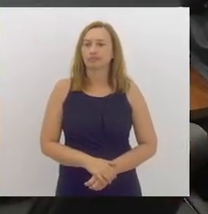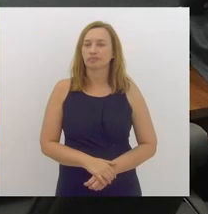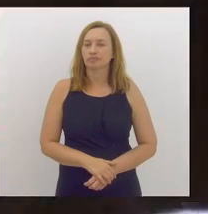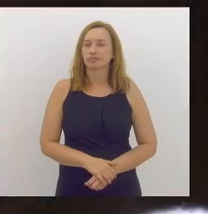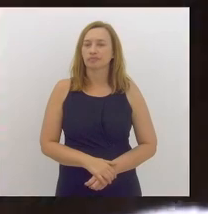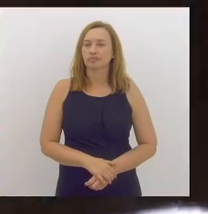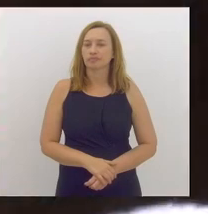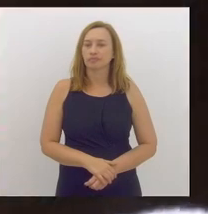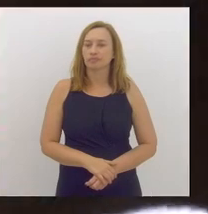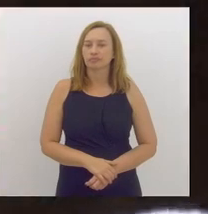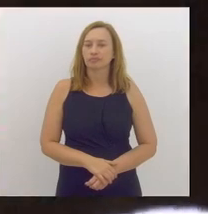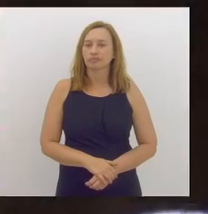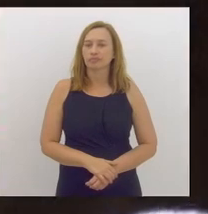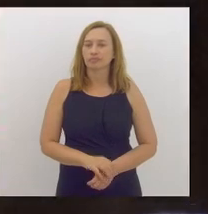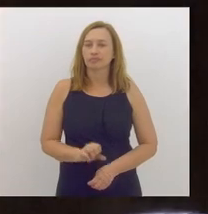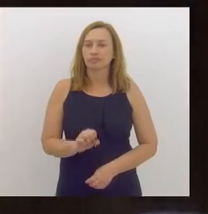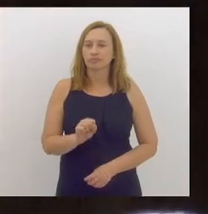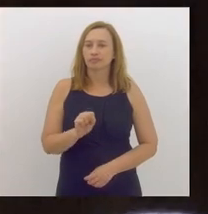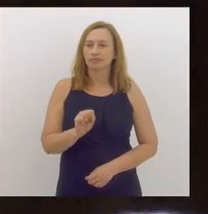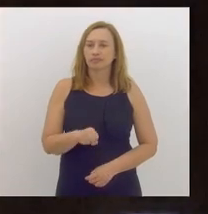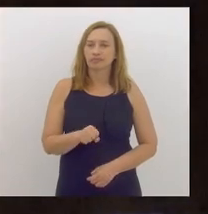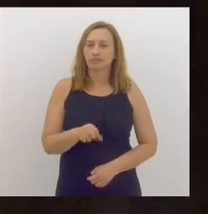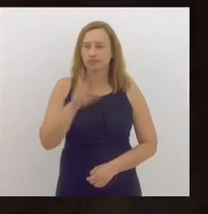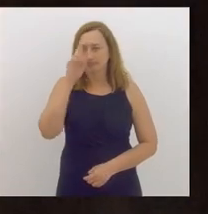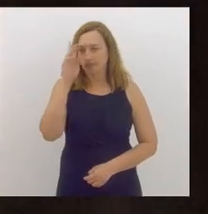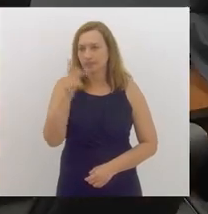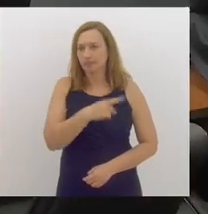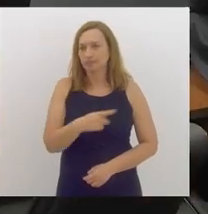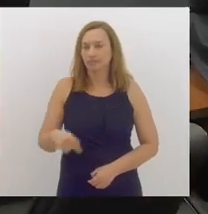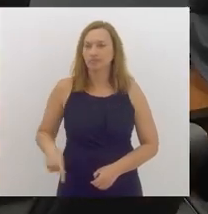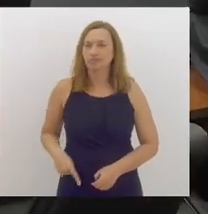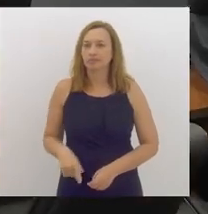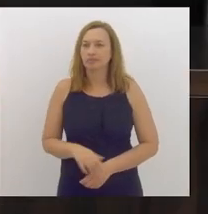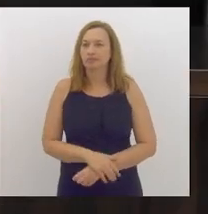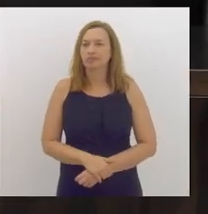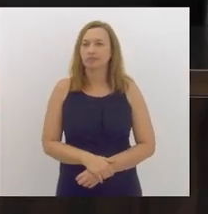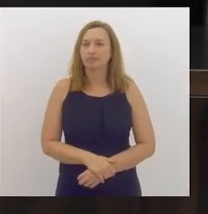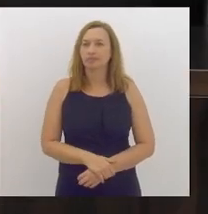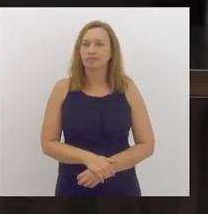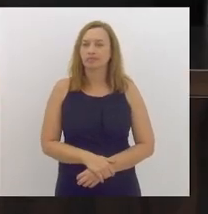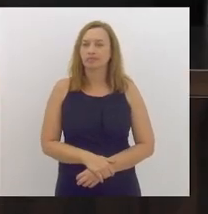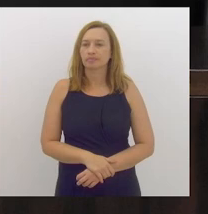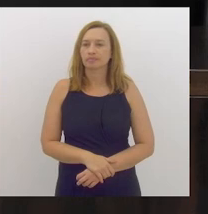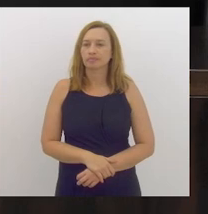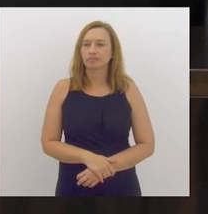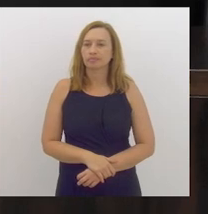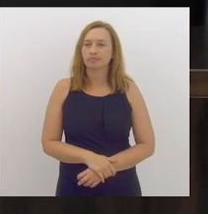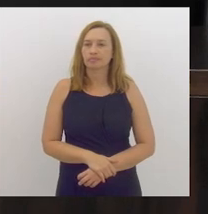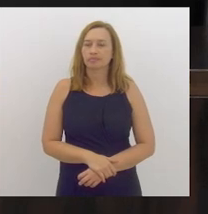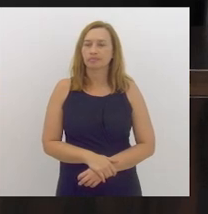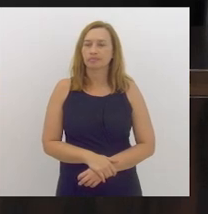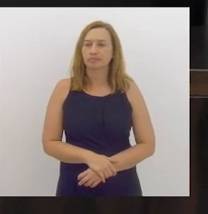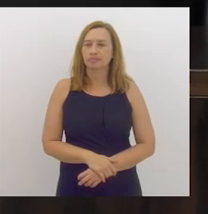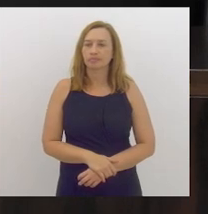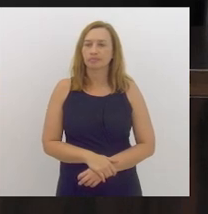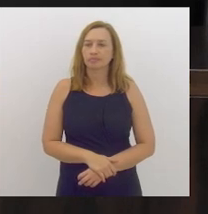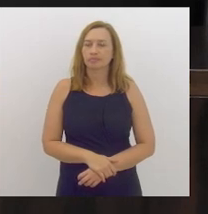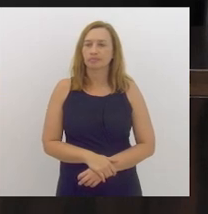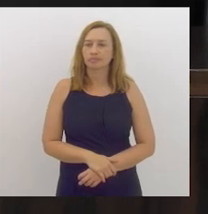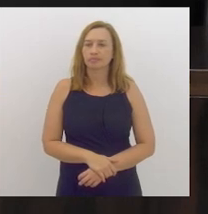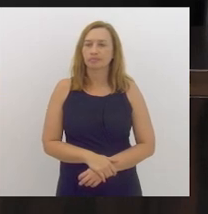O parecer é favorável, presidenta. Obrigada. Com os pareceres